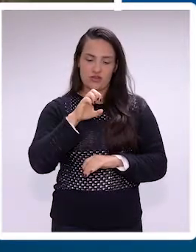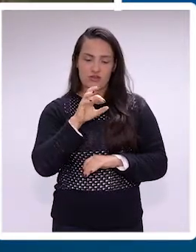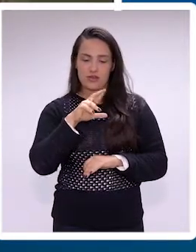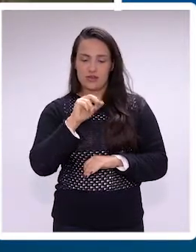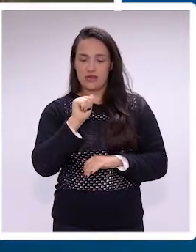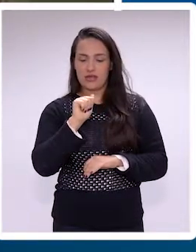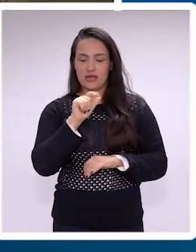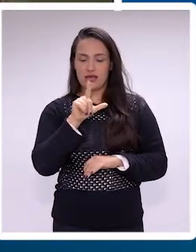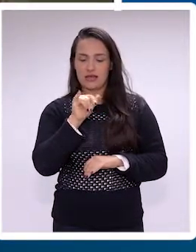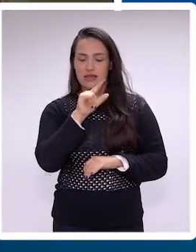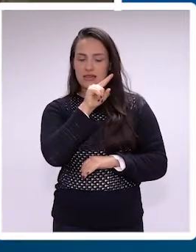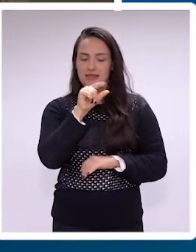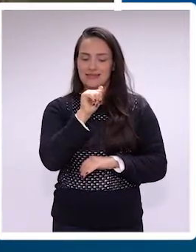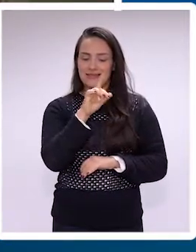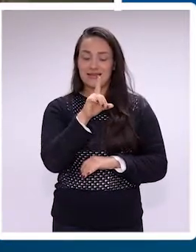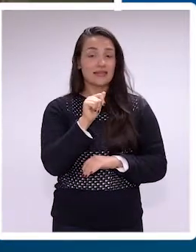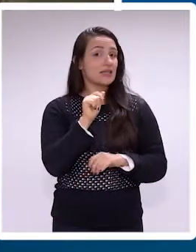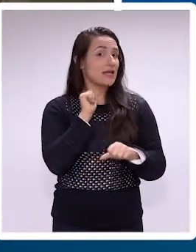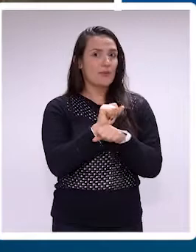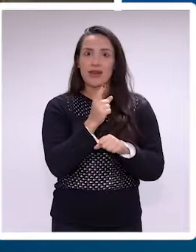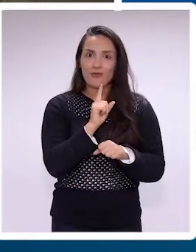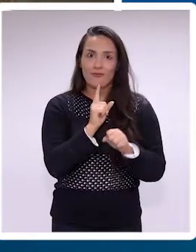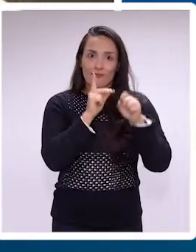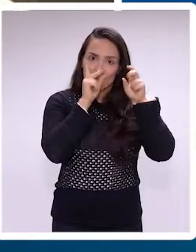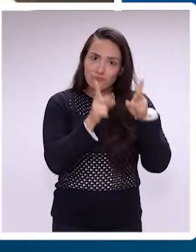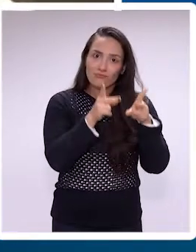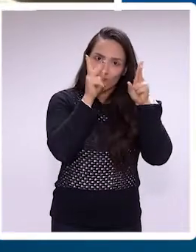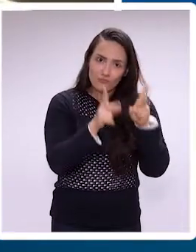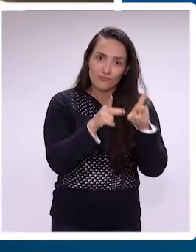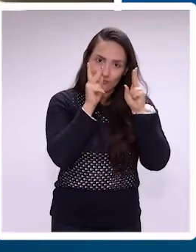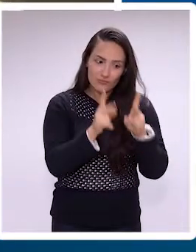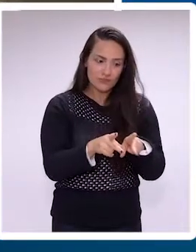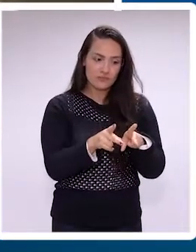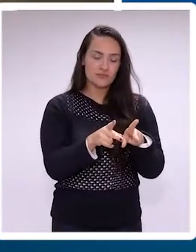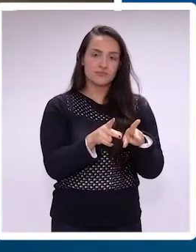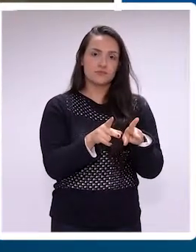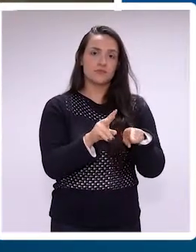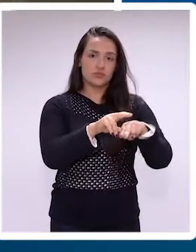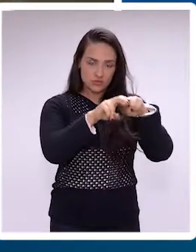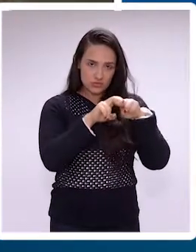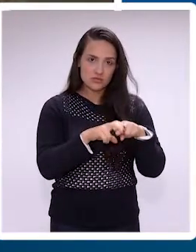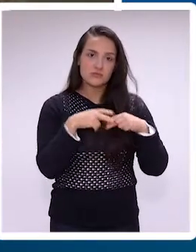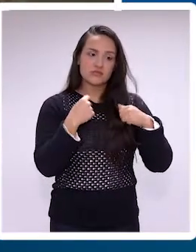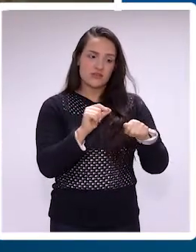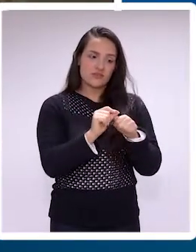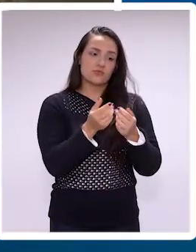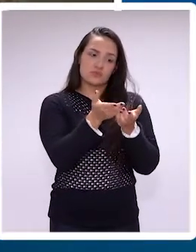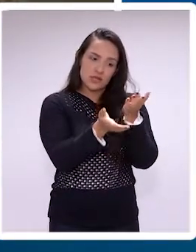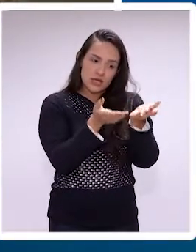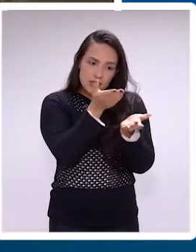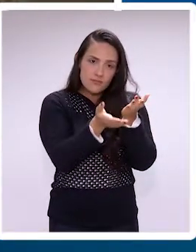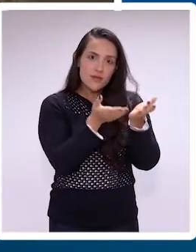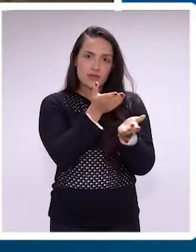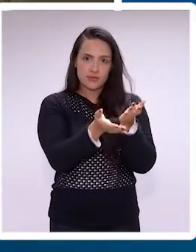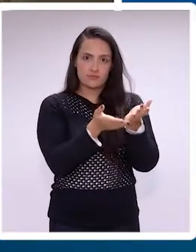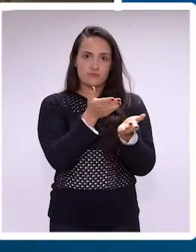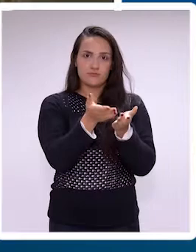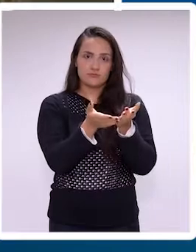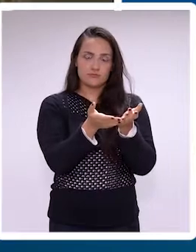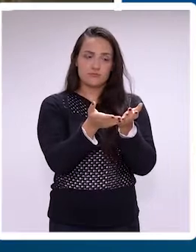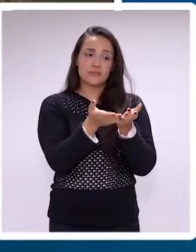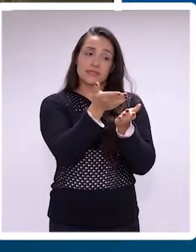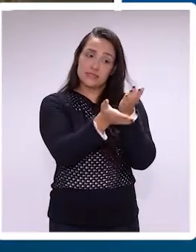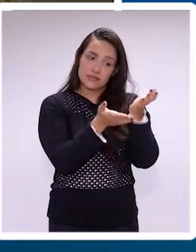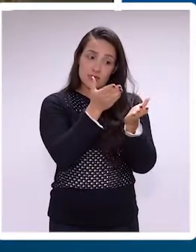assim e a pessoa precisa fazer tratamento para que esse tratamento possa diminuir a ansiedade